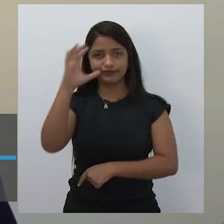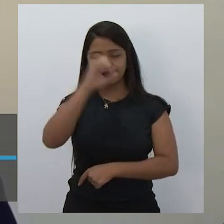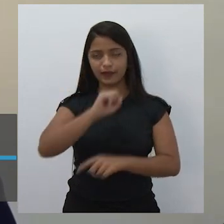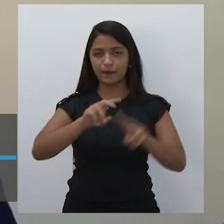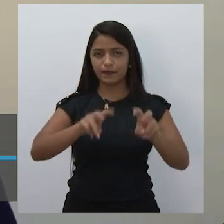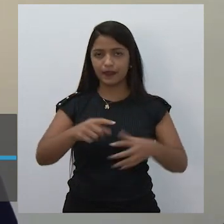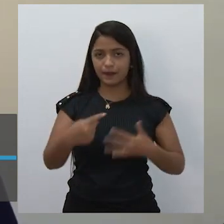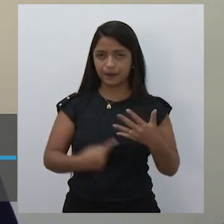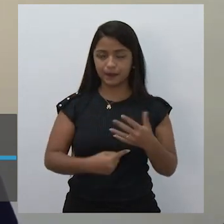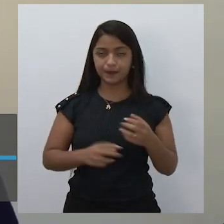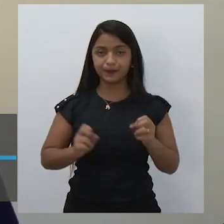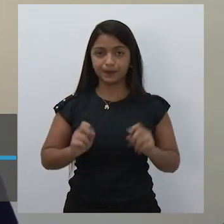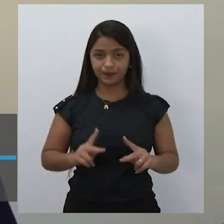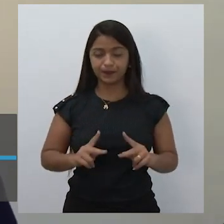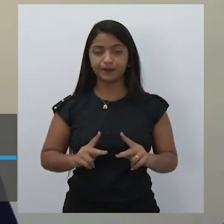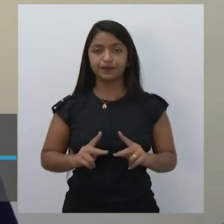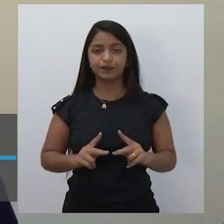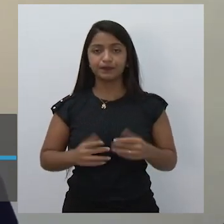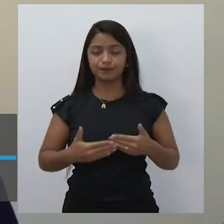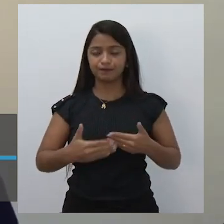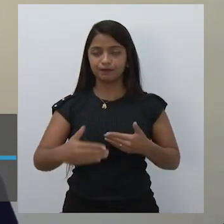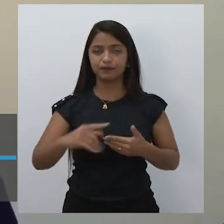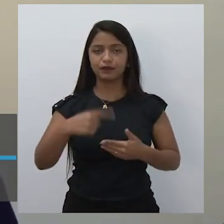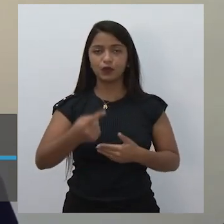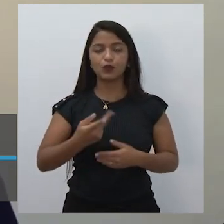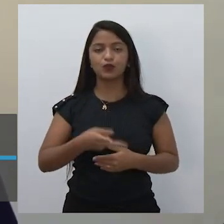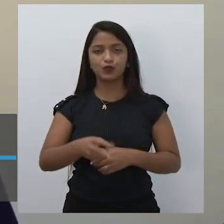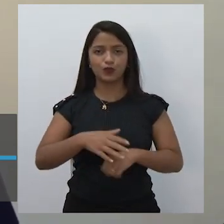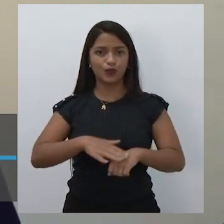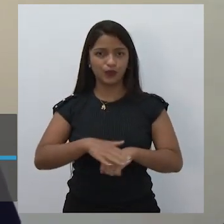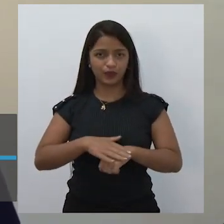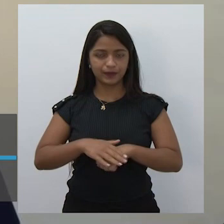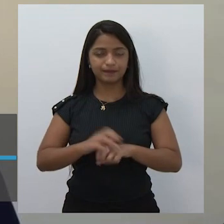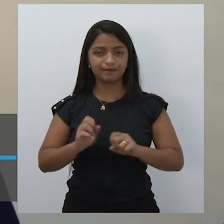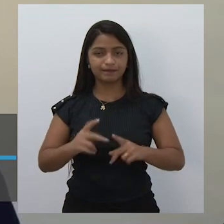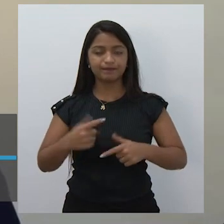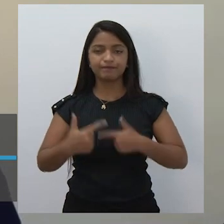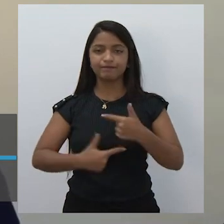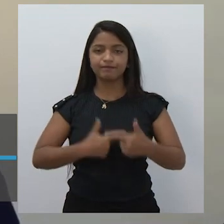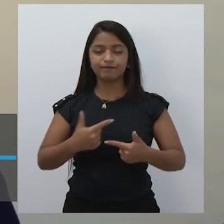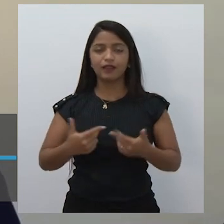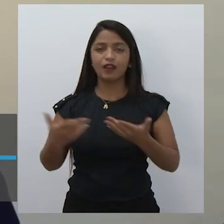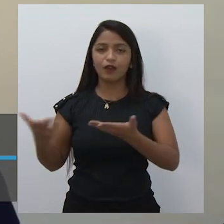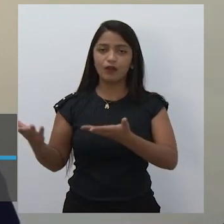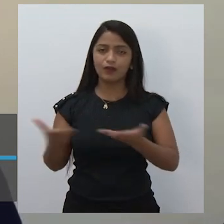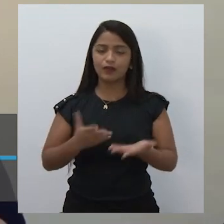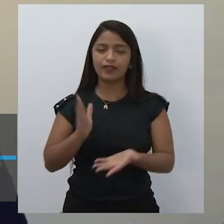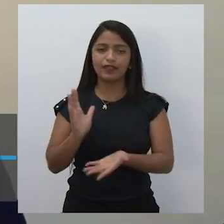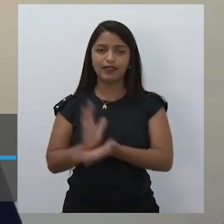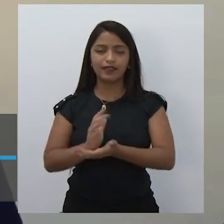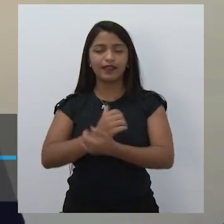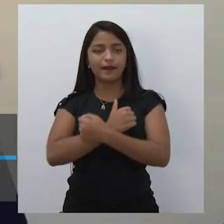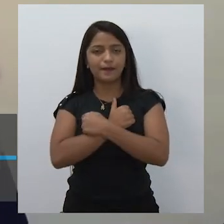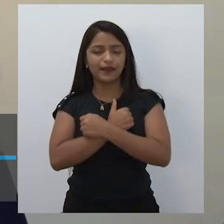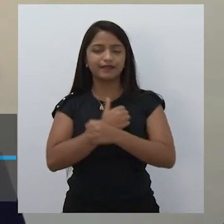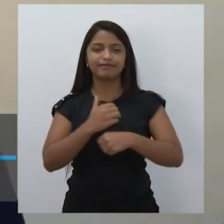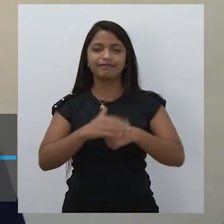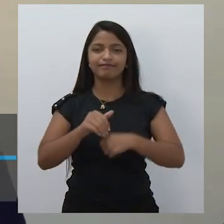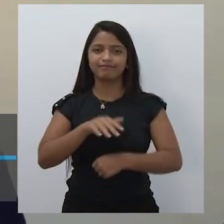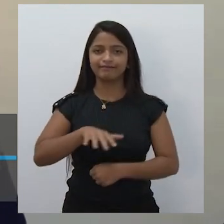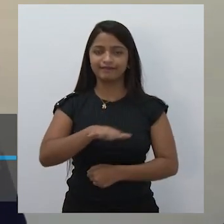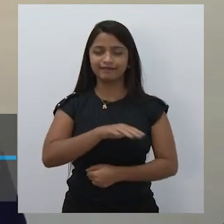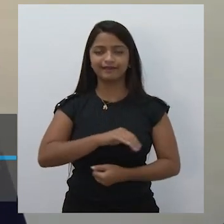começa a conversar a partir dessa data. Então, continuamos o trabalho com as nossas equipes. Um abraço carinhoso a todos.